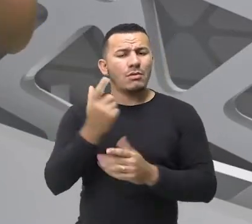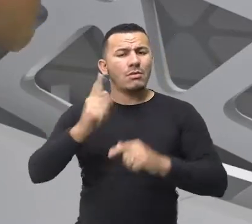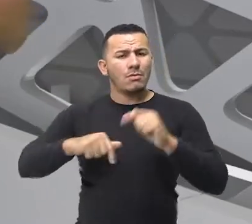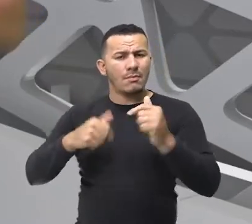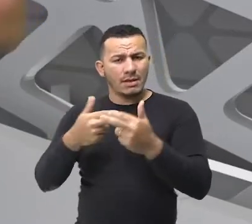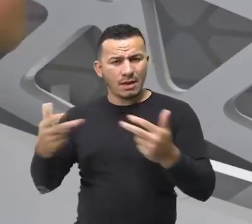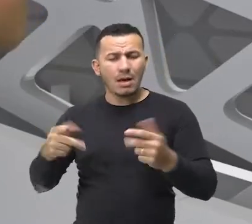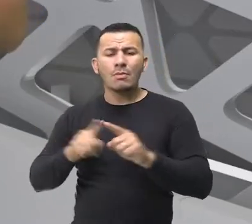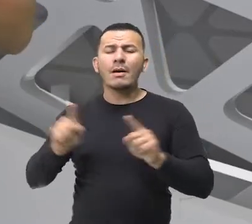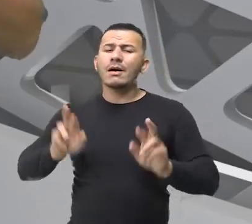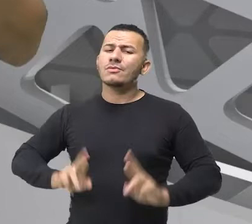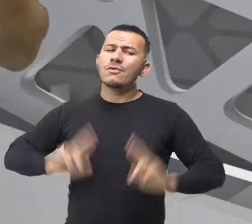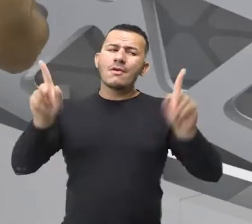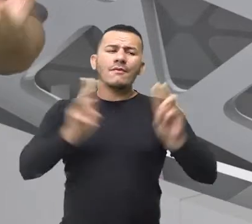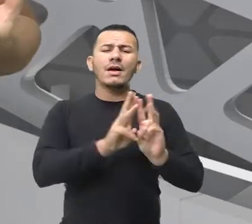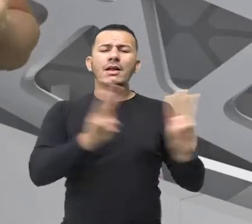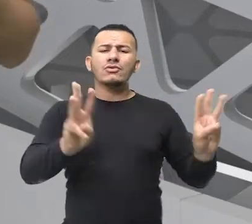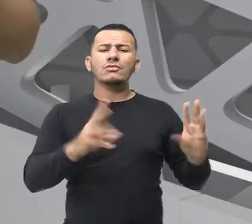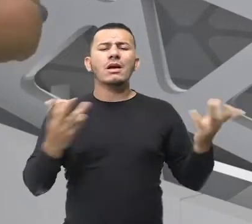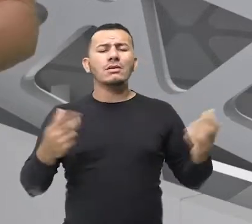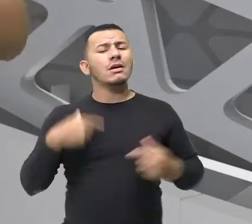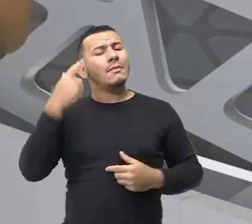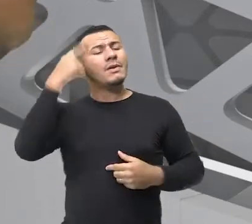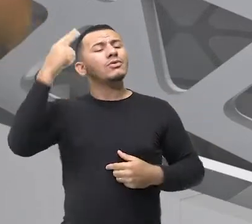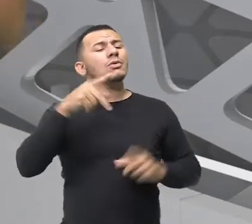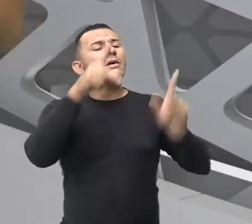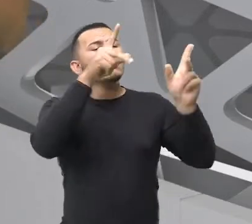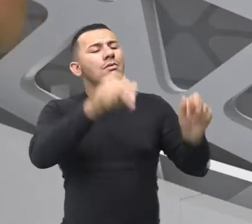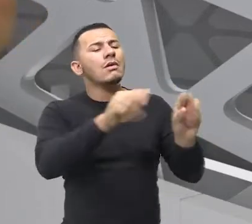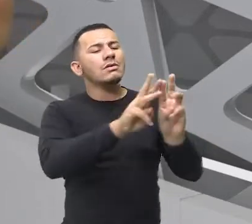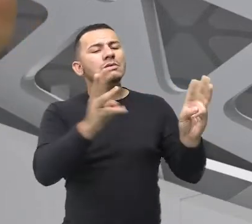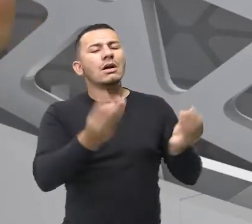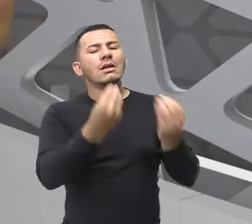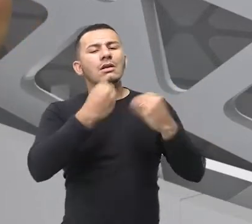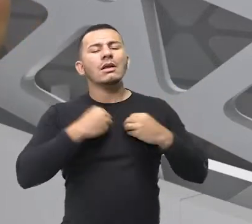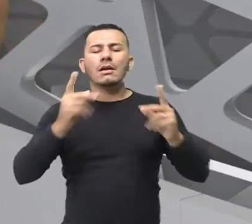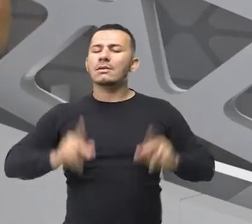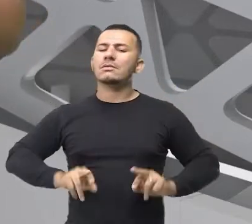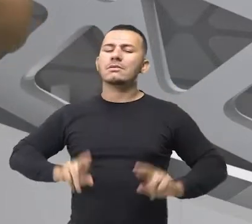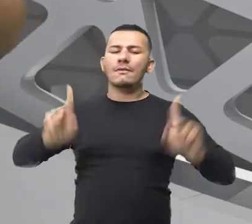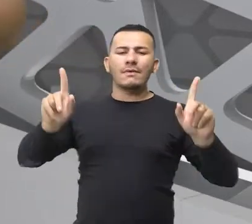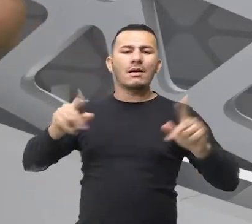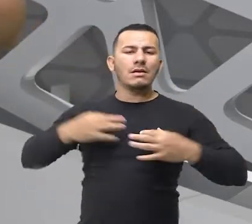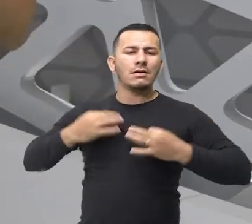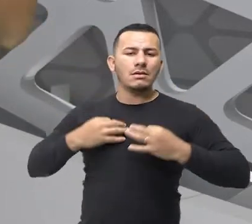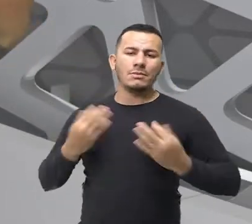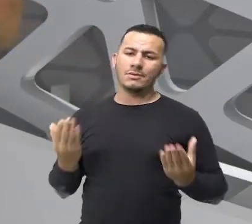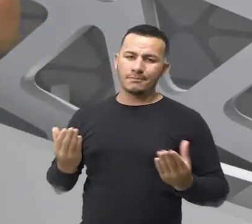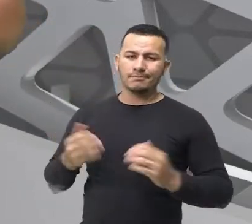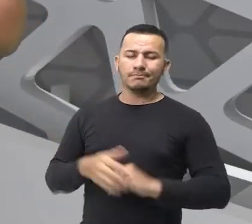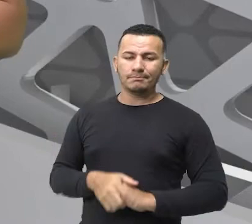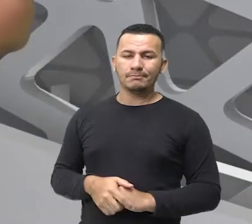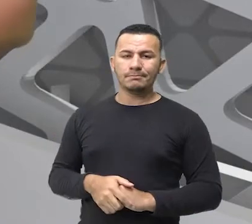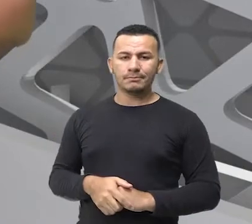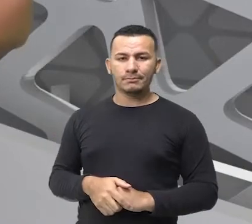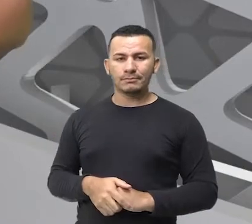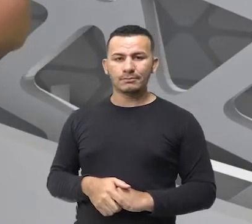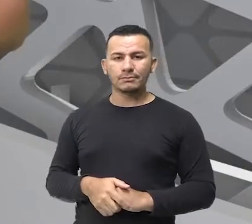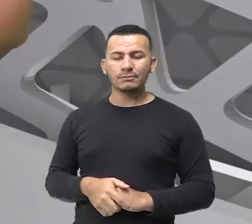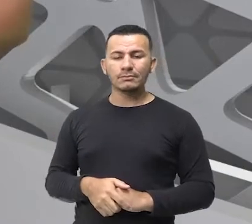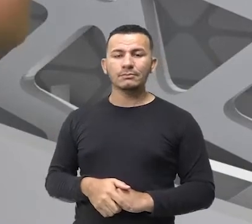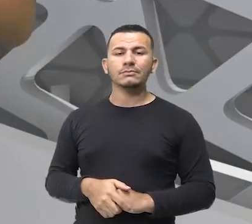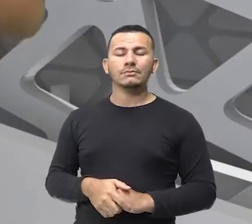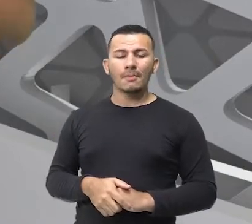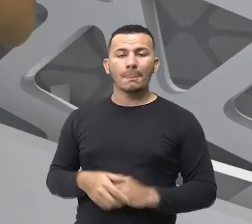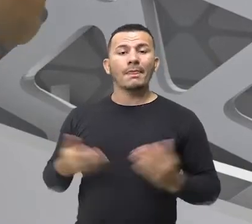um acho que ela pensou que era de uma forma e recebeu o outro completamente diferente do que ela esperava certo